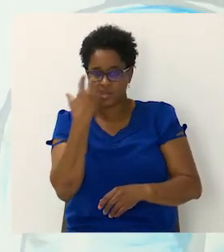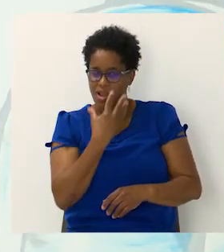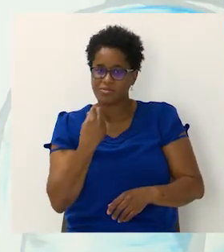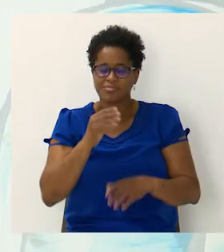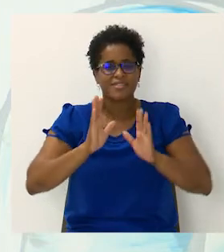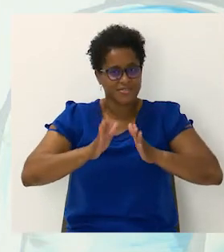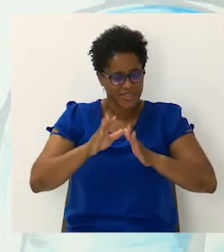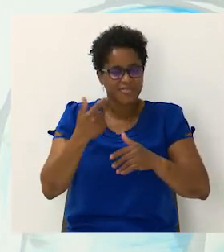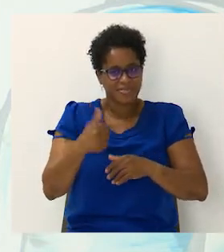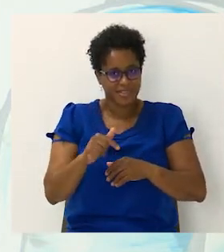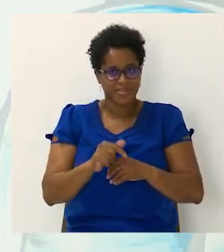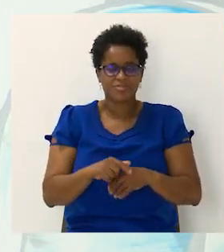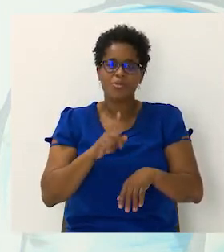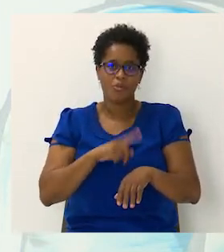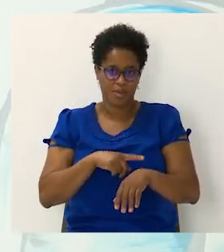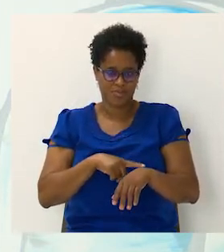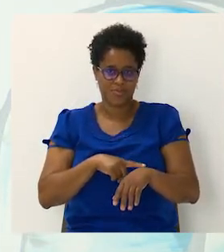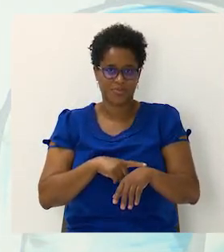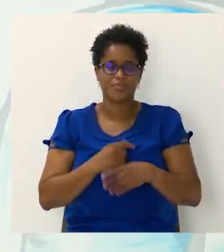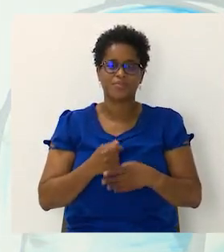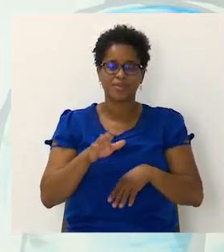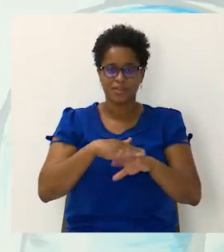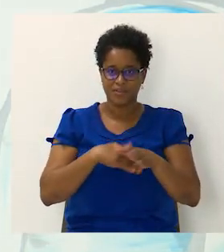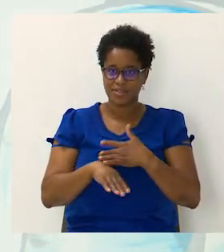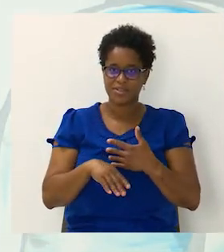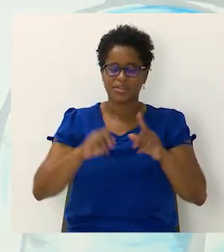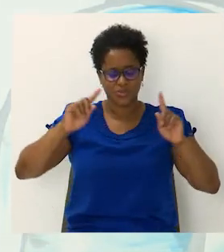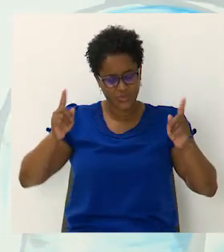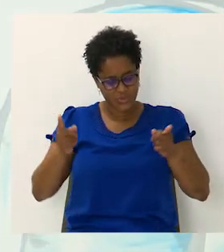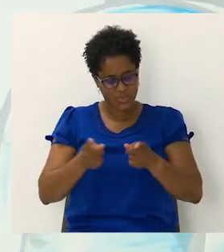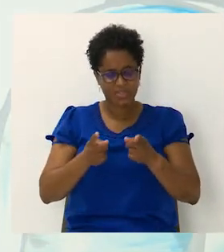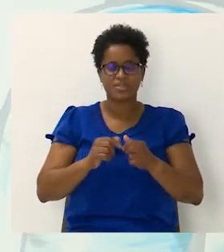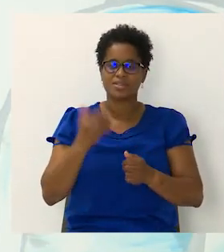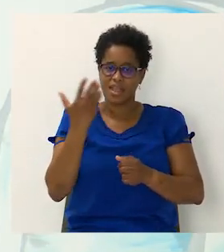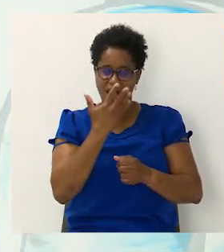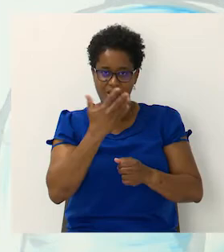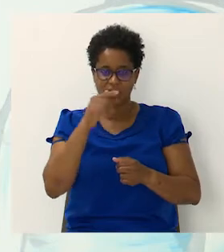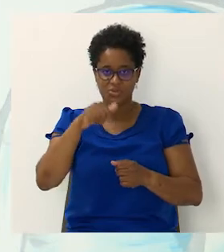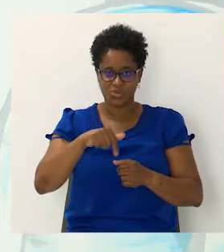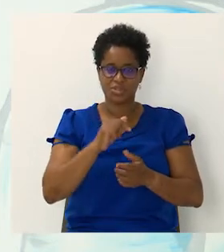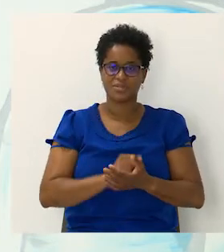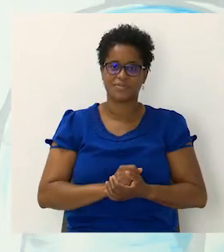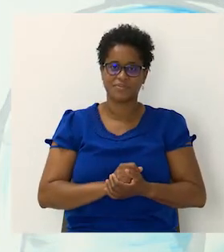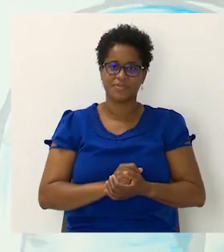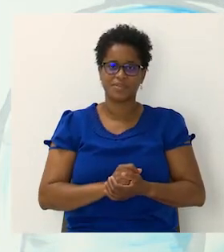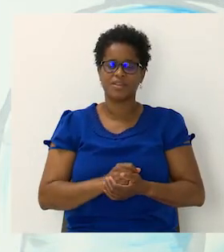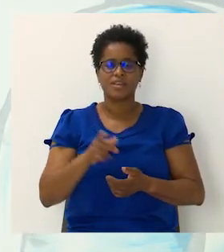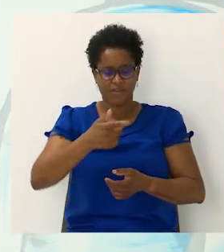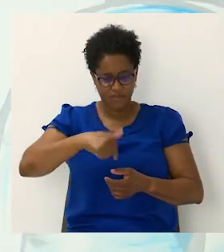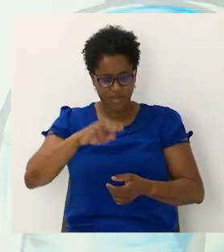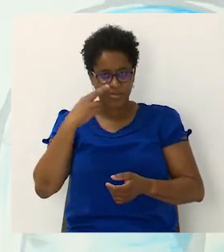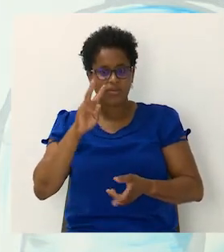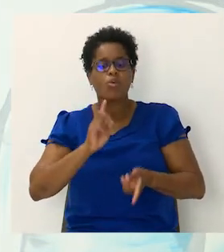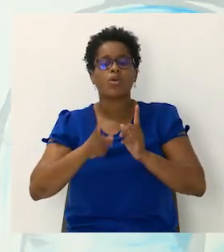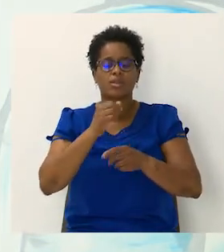já estamos no momento de fazermos a síntese da aula de hoje. Vamos lá ver o